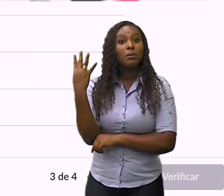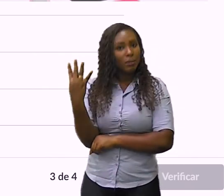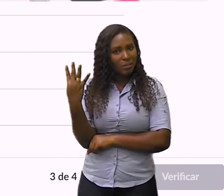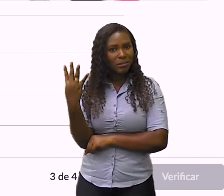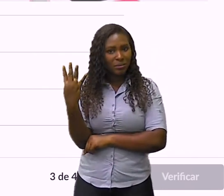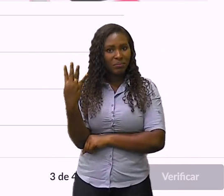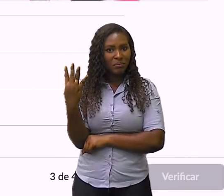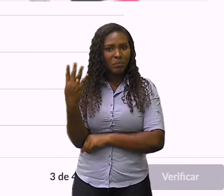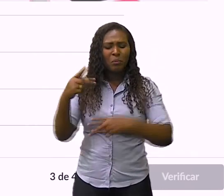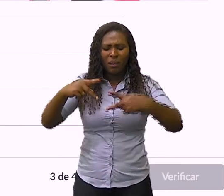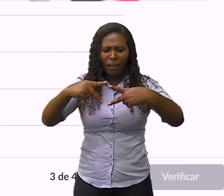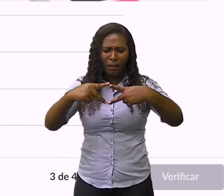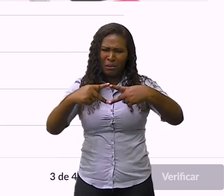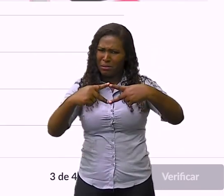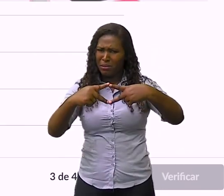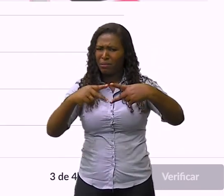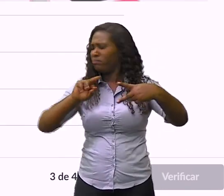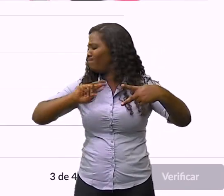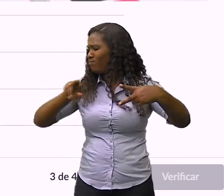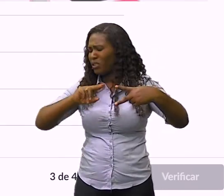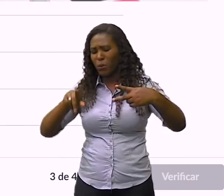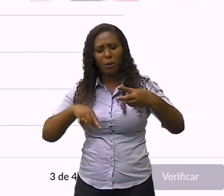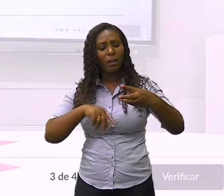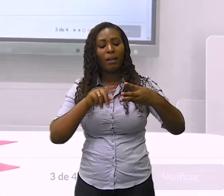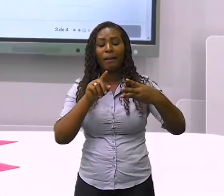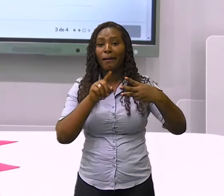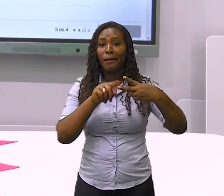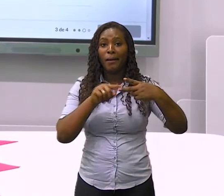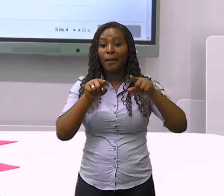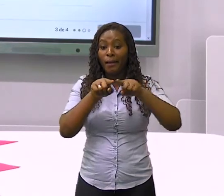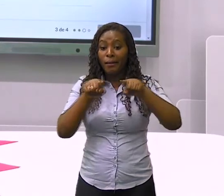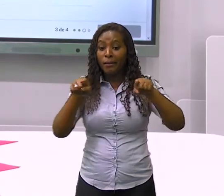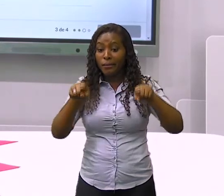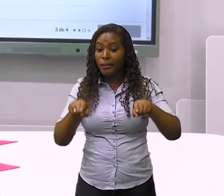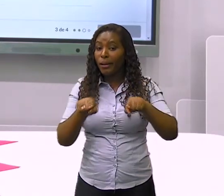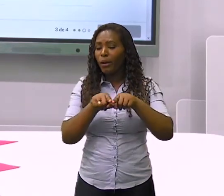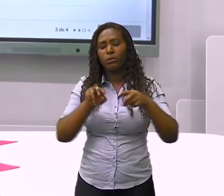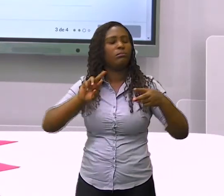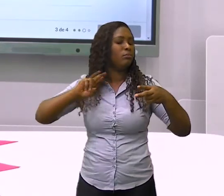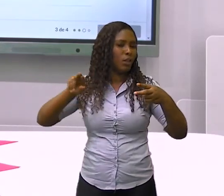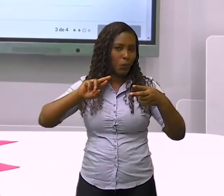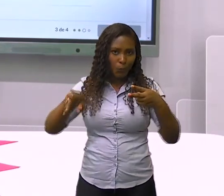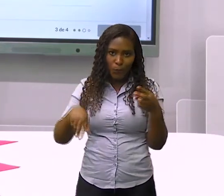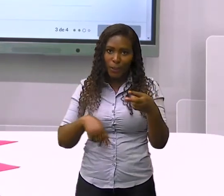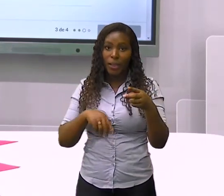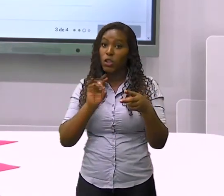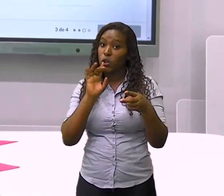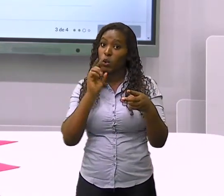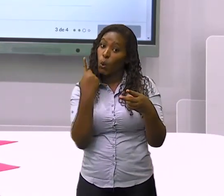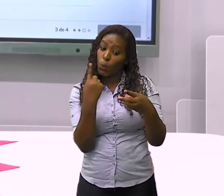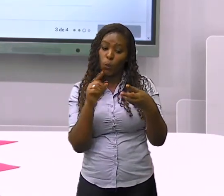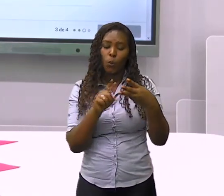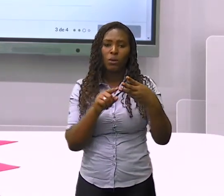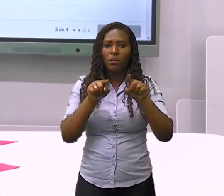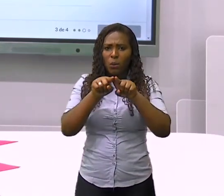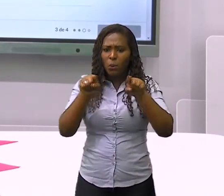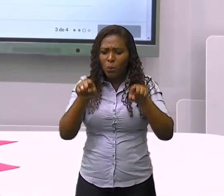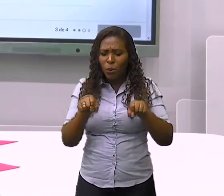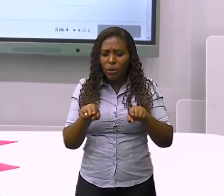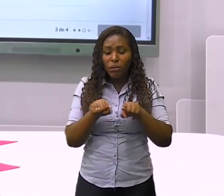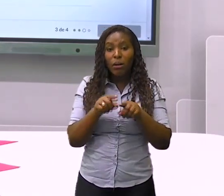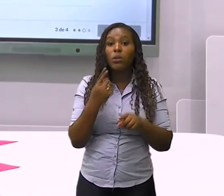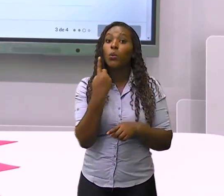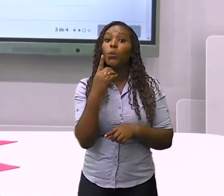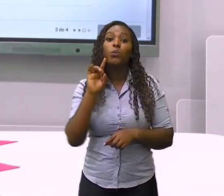são. São retângulos? Apenas esse seria retângulo. São quadrados? Tem apenas um quadrado. Então,